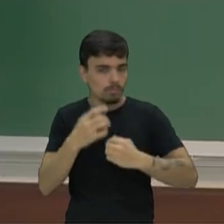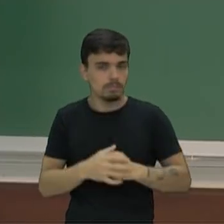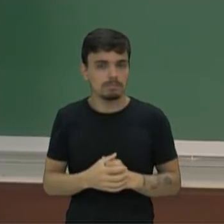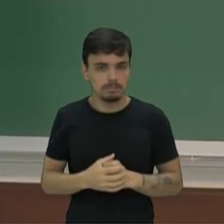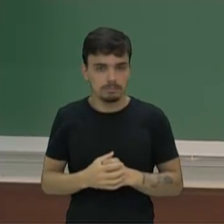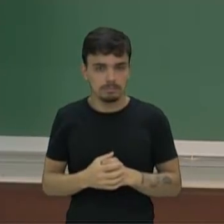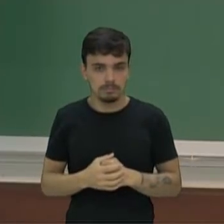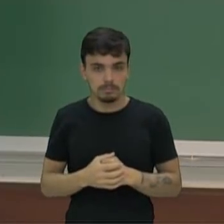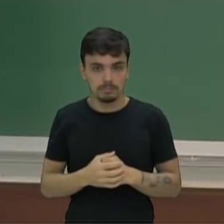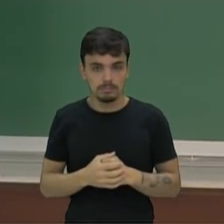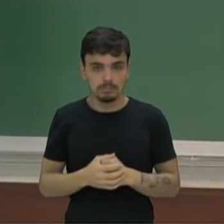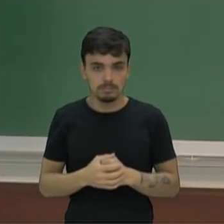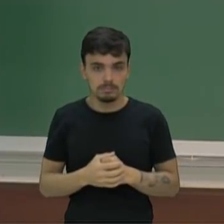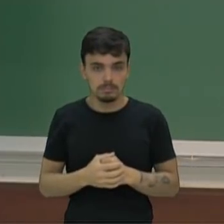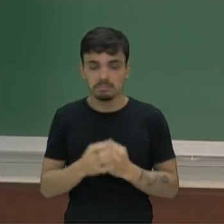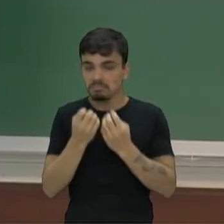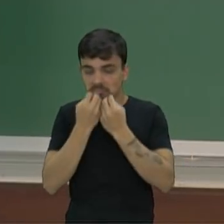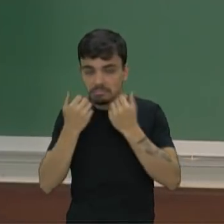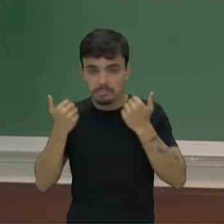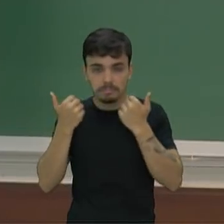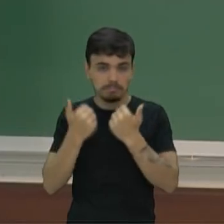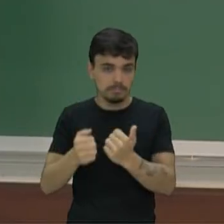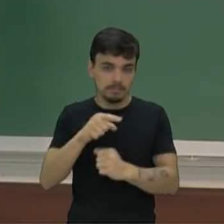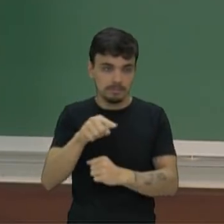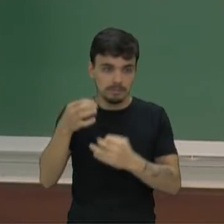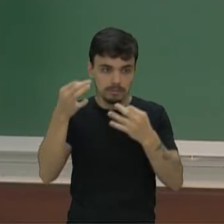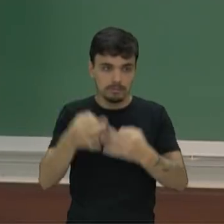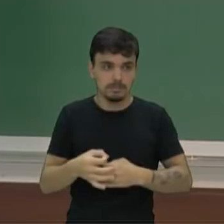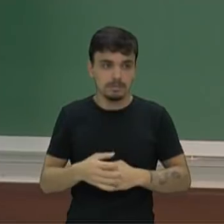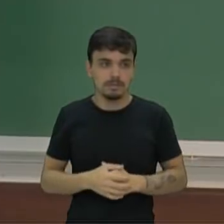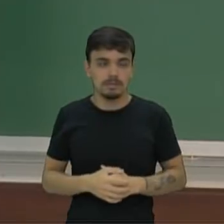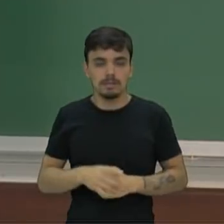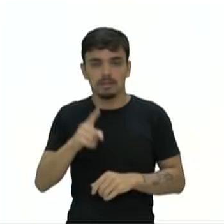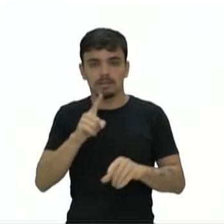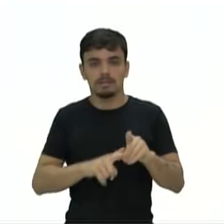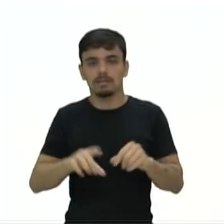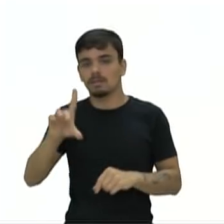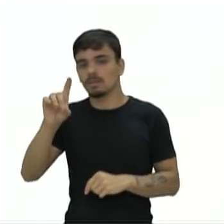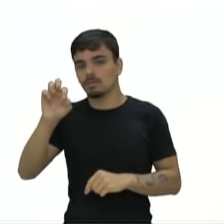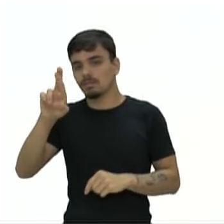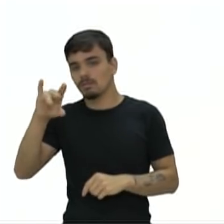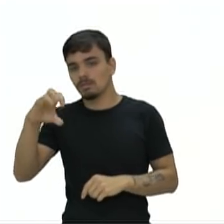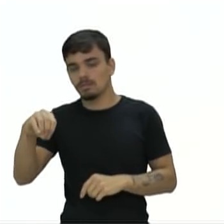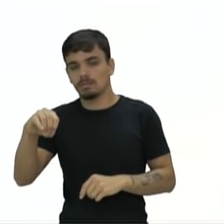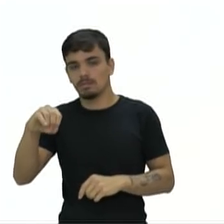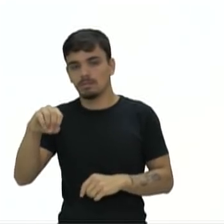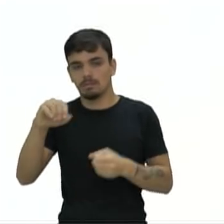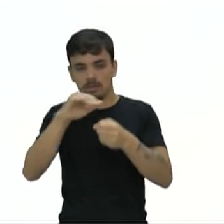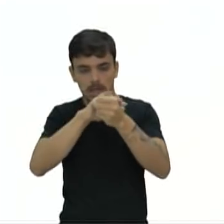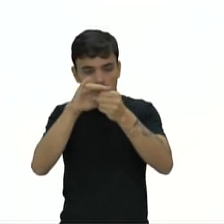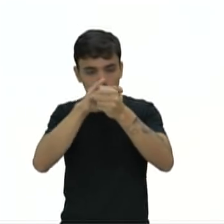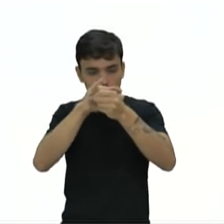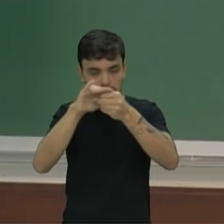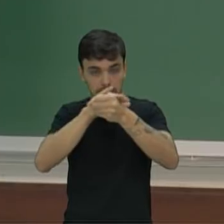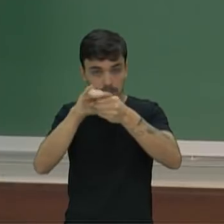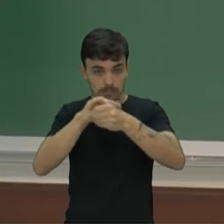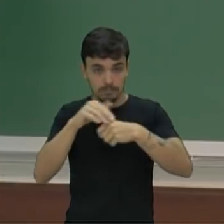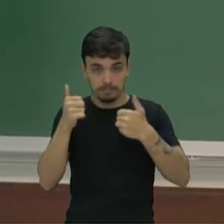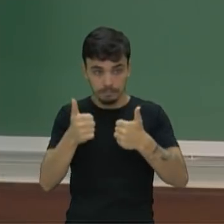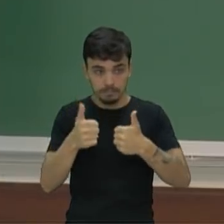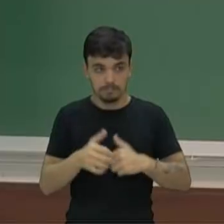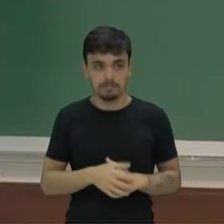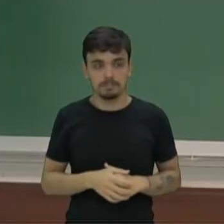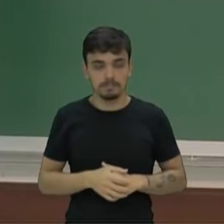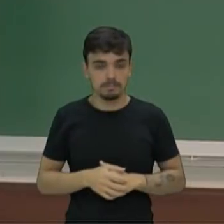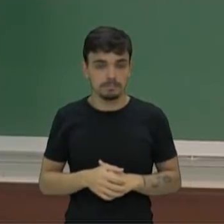deusa Atena? Letra? Muito bem! É o dórico, que é aquele capitel liso, né?